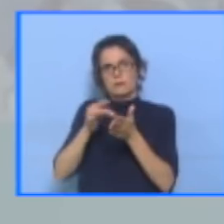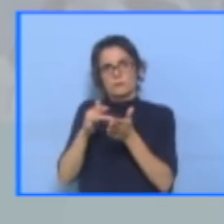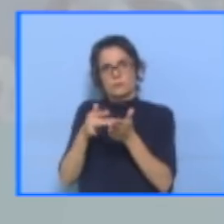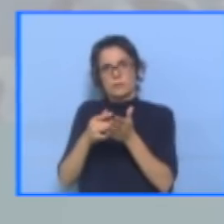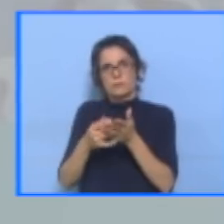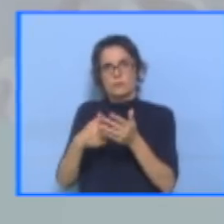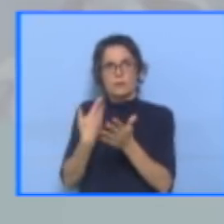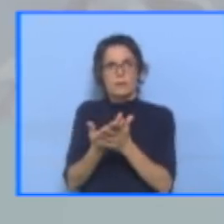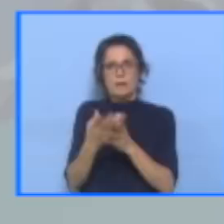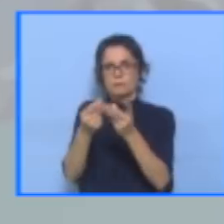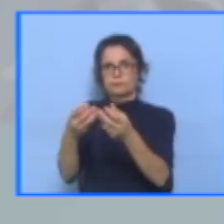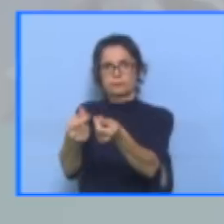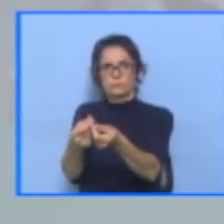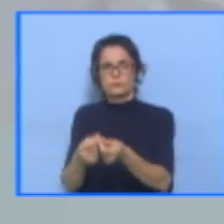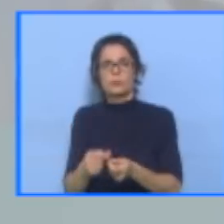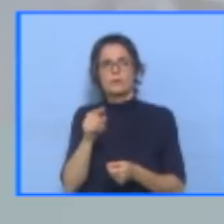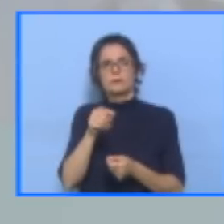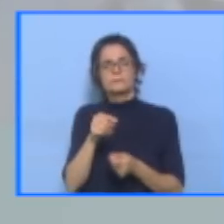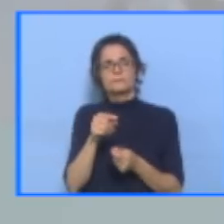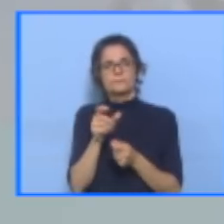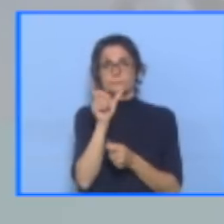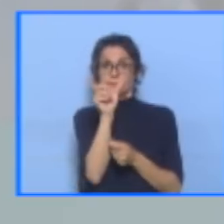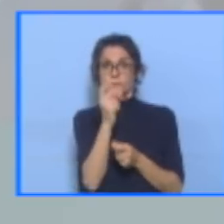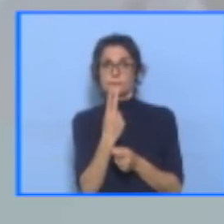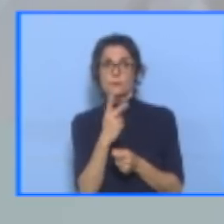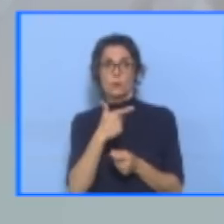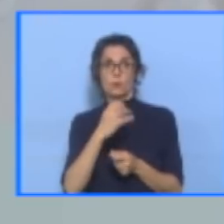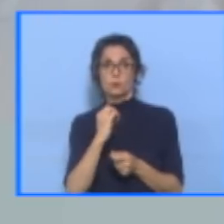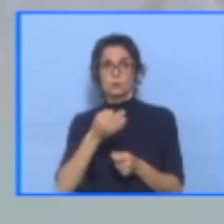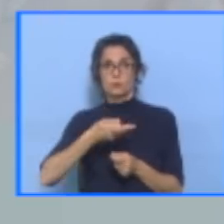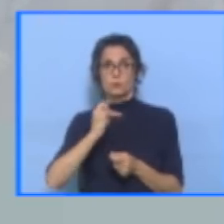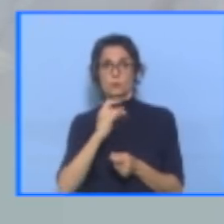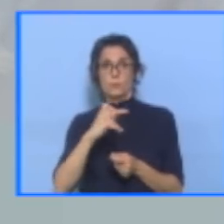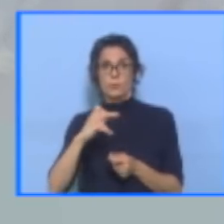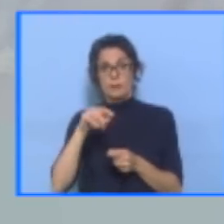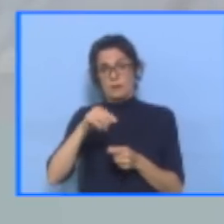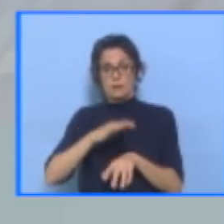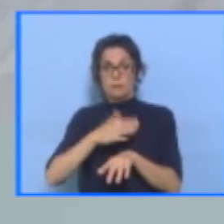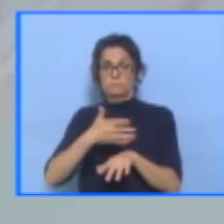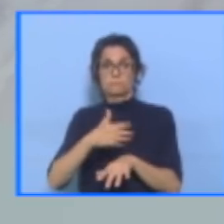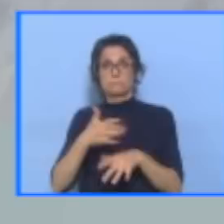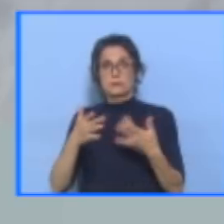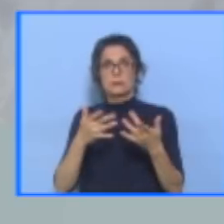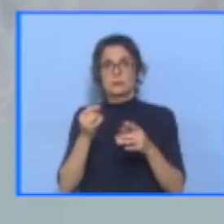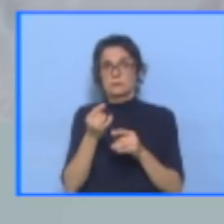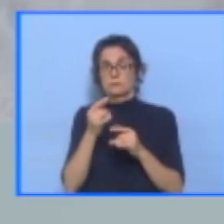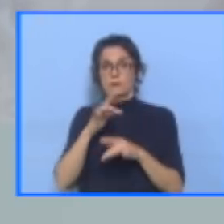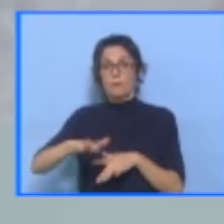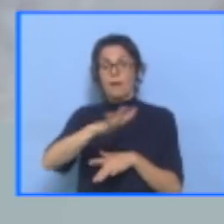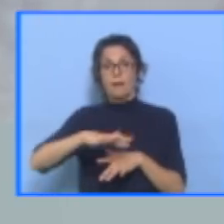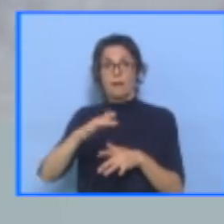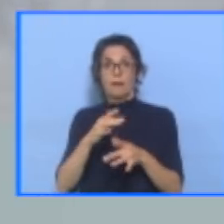Enfim, retoma-se a utopia de Tomás Moro numa ocasião em que surgem muitas ideologias e a emergência de nacionalismos,